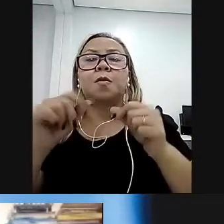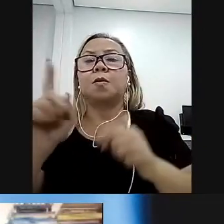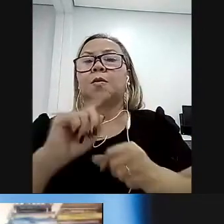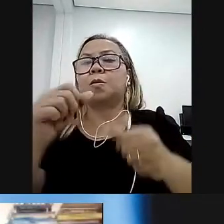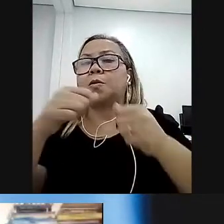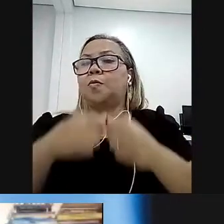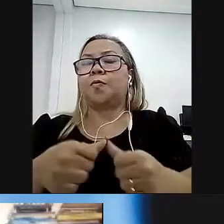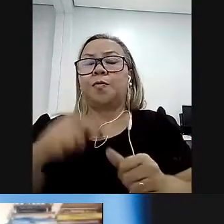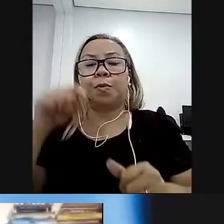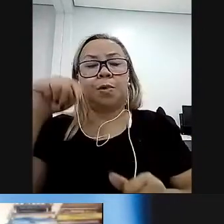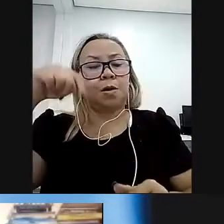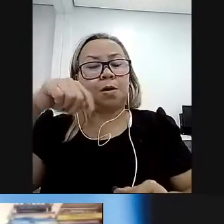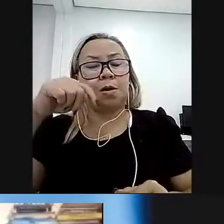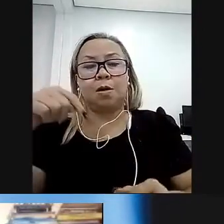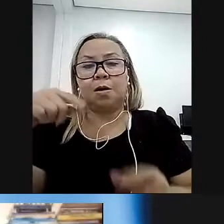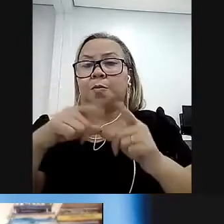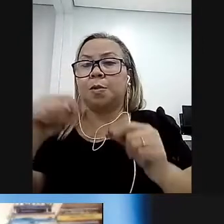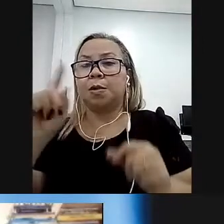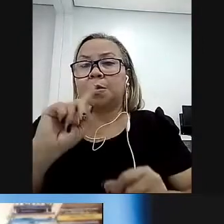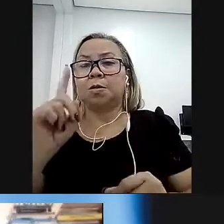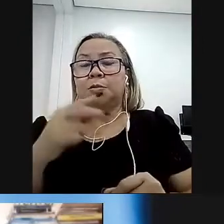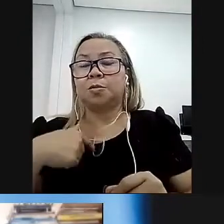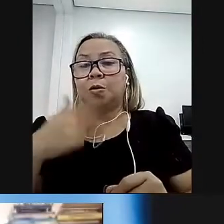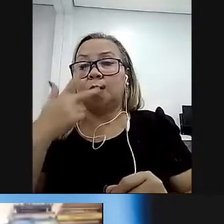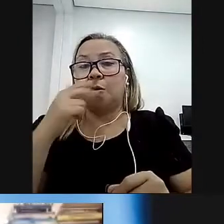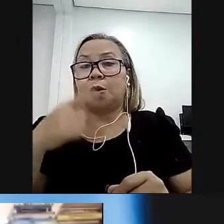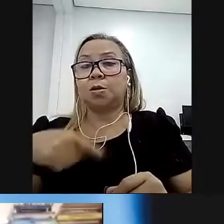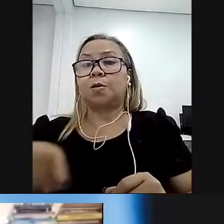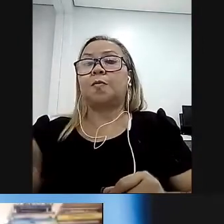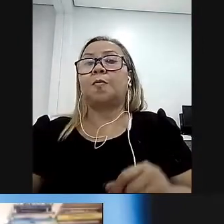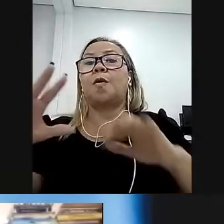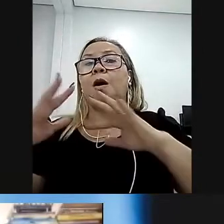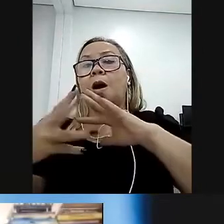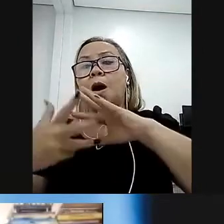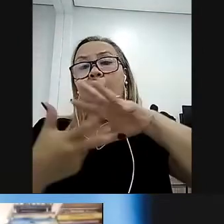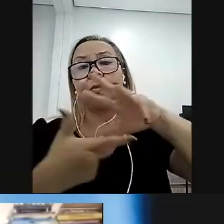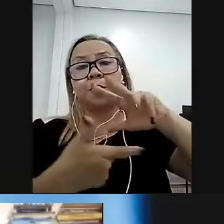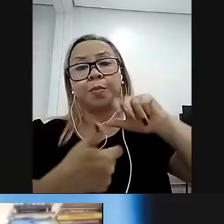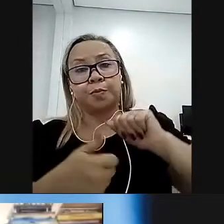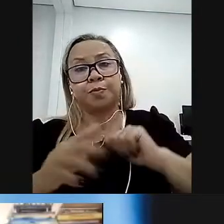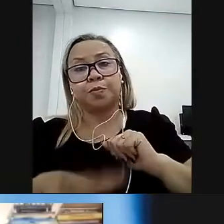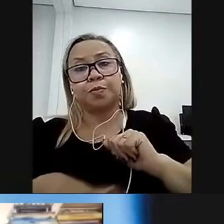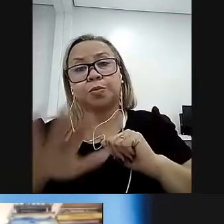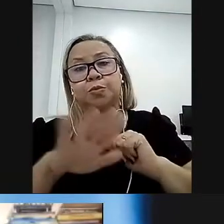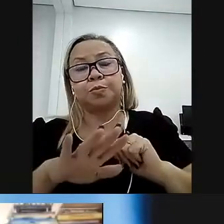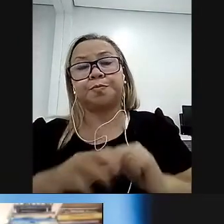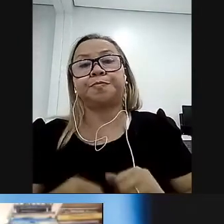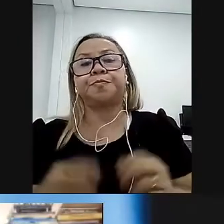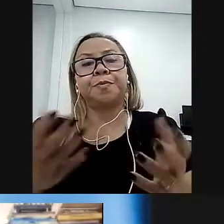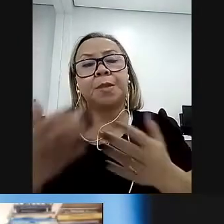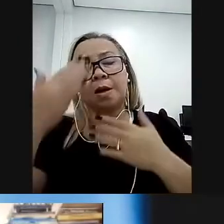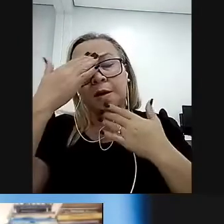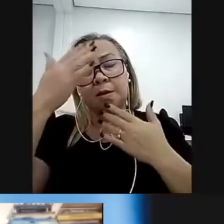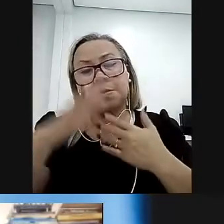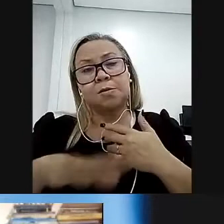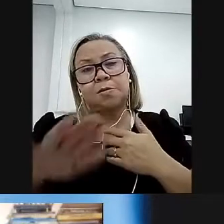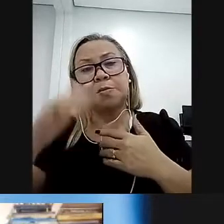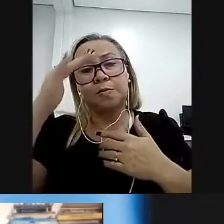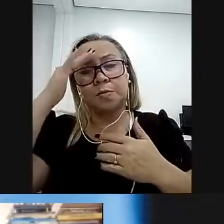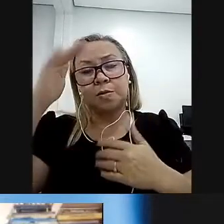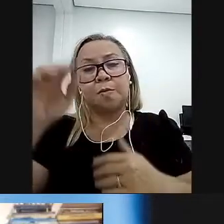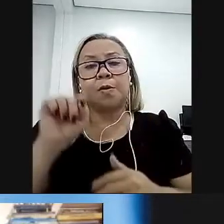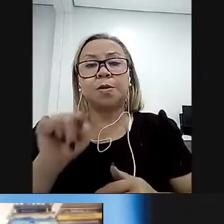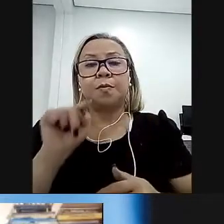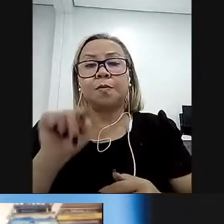né? Eu acho que vai para o mundo, né? É isso aí. Queria agradecer a todos, e principalmente a você